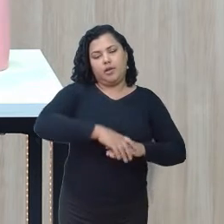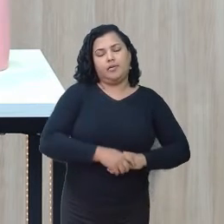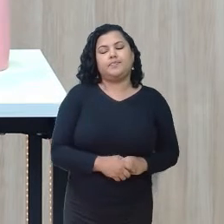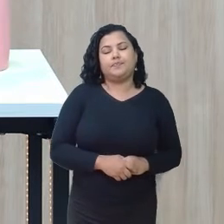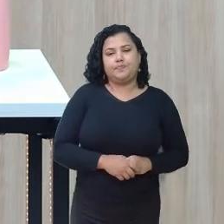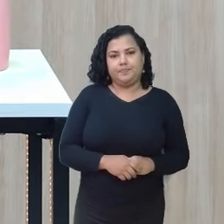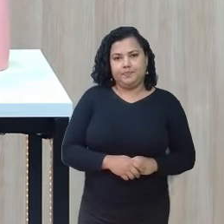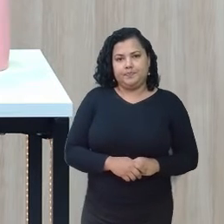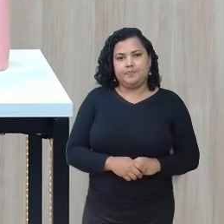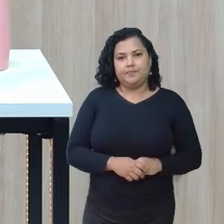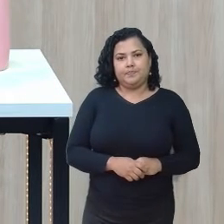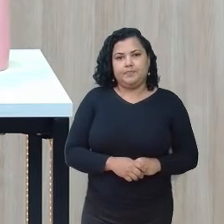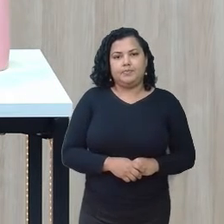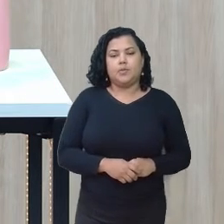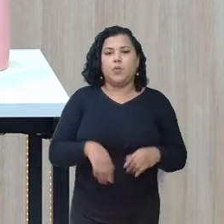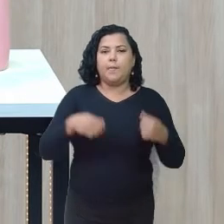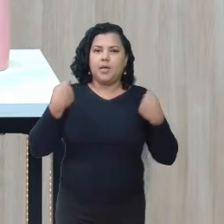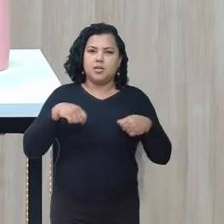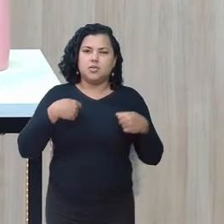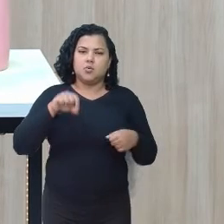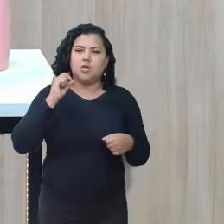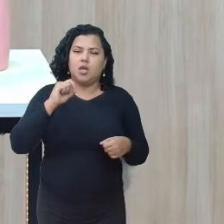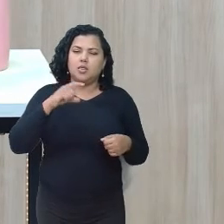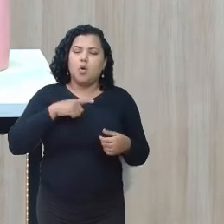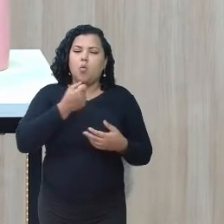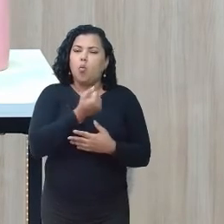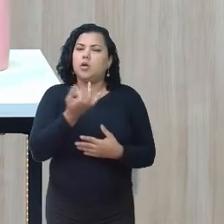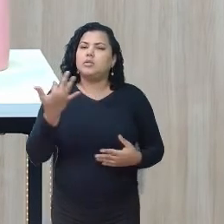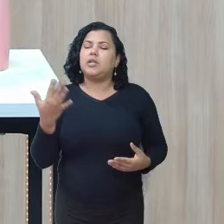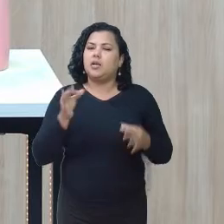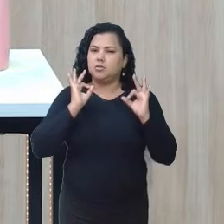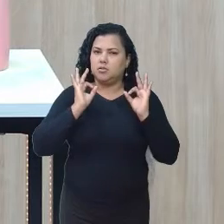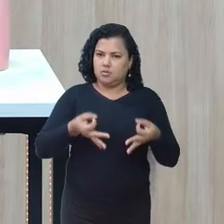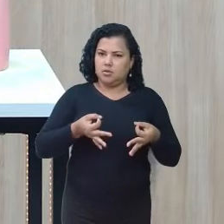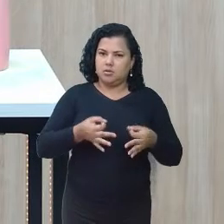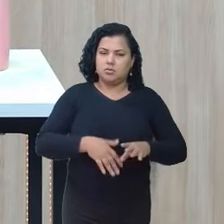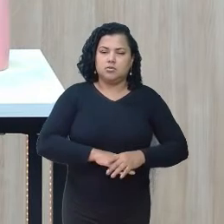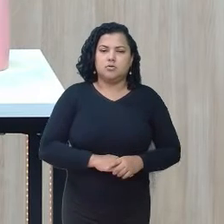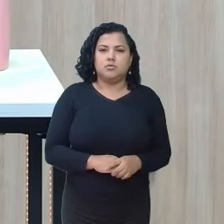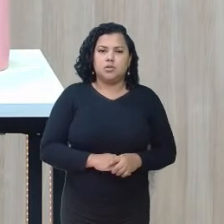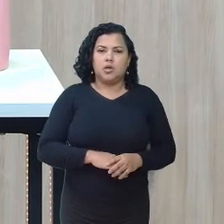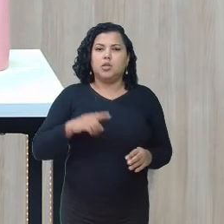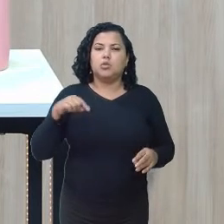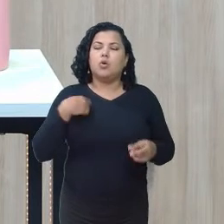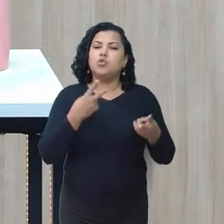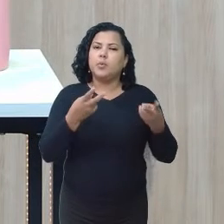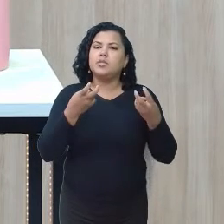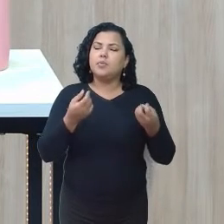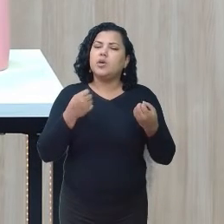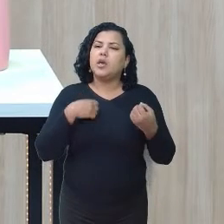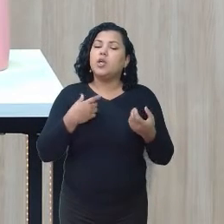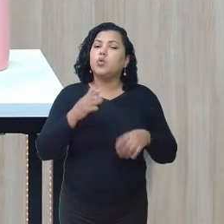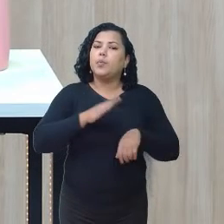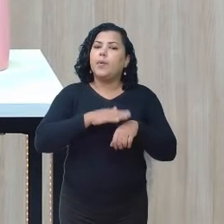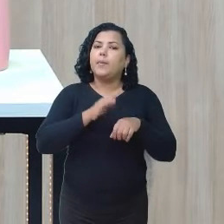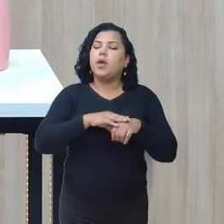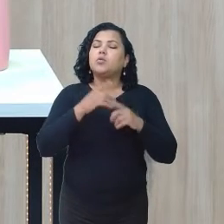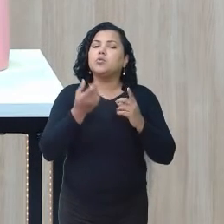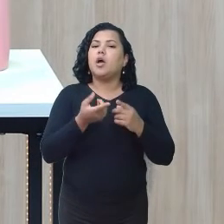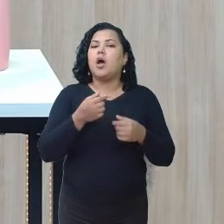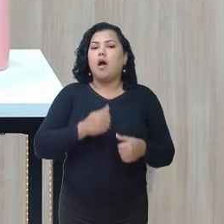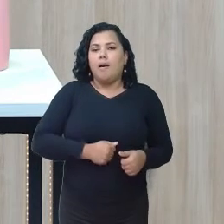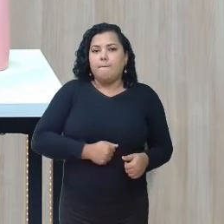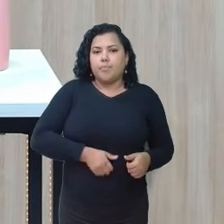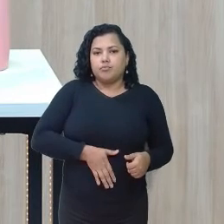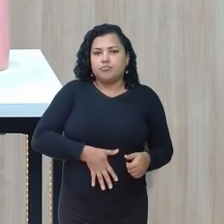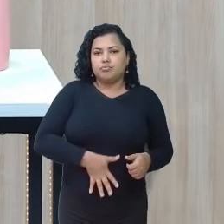hormônios, eles têm que estar numa quantidade adequada. E nós vimos que na menstruação, esses